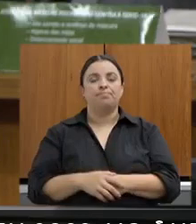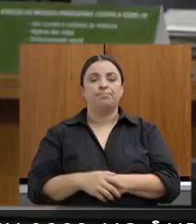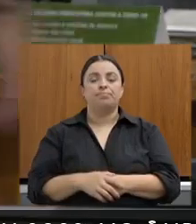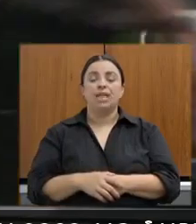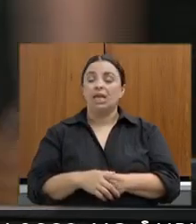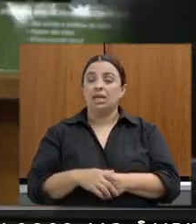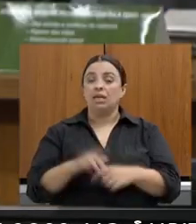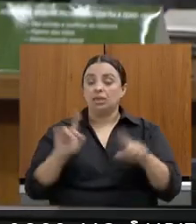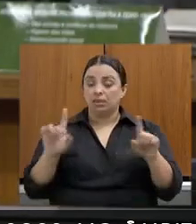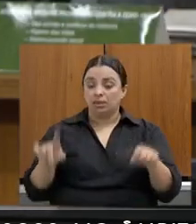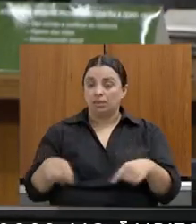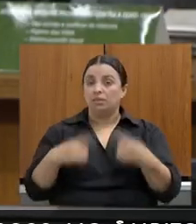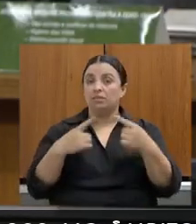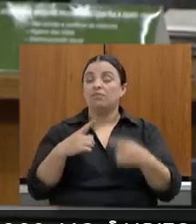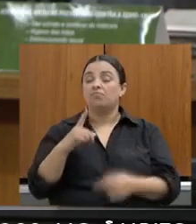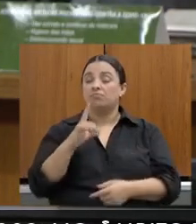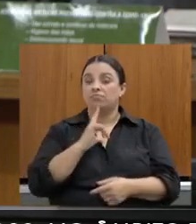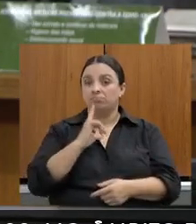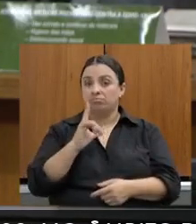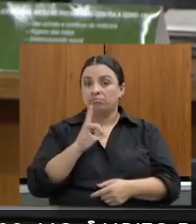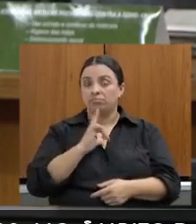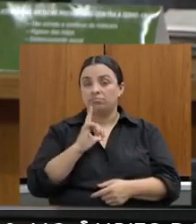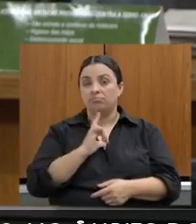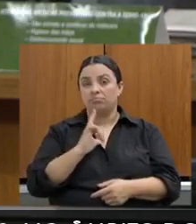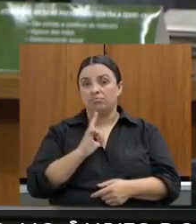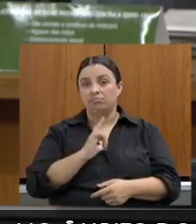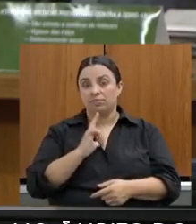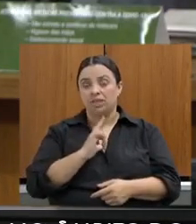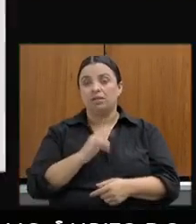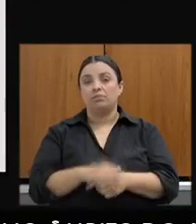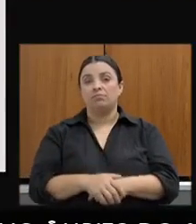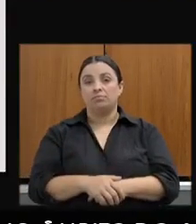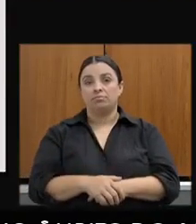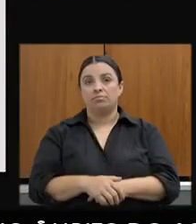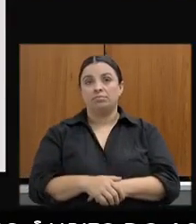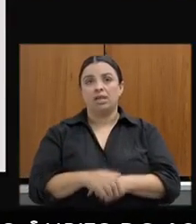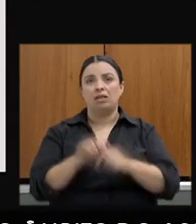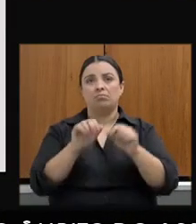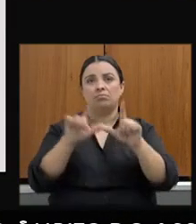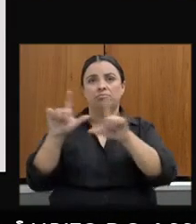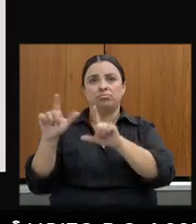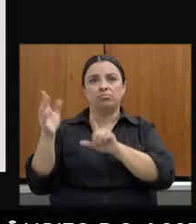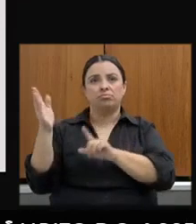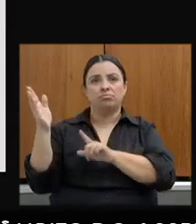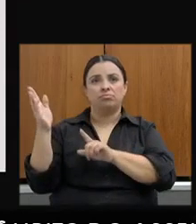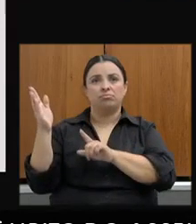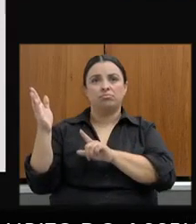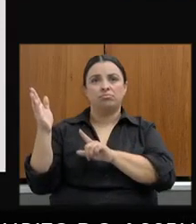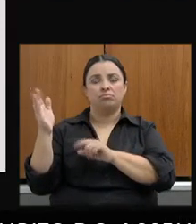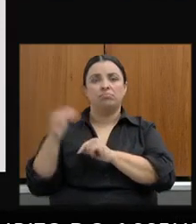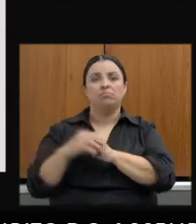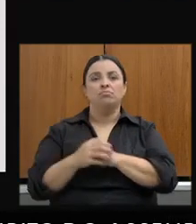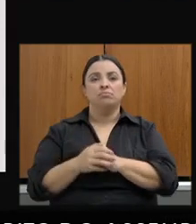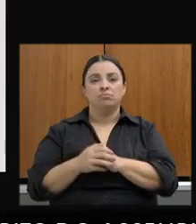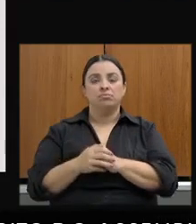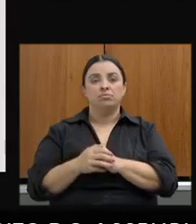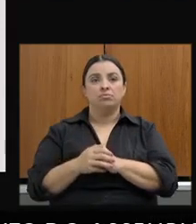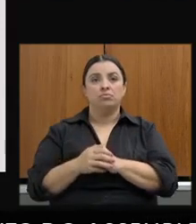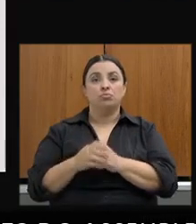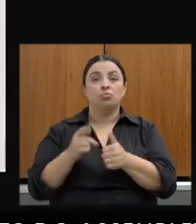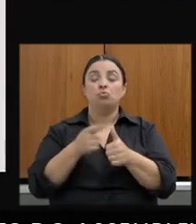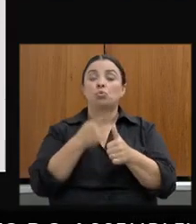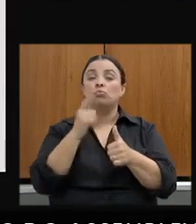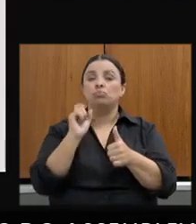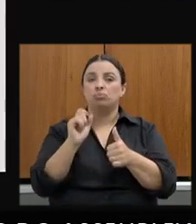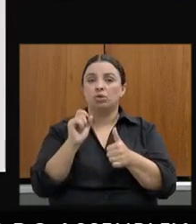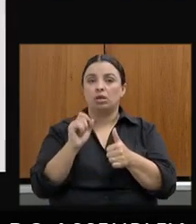aí no campo do plantão digital consistem primeiro um relacionado aí